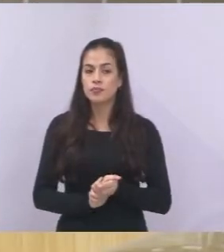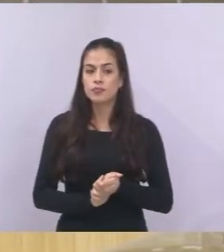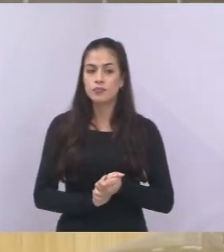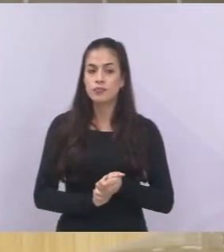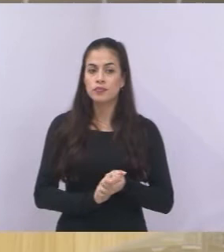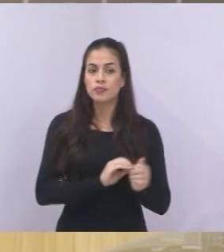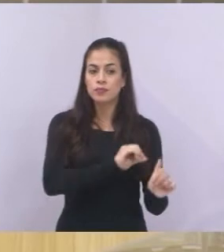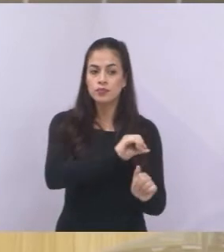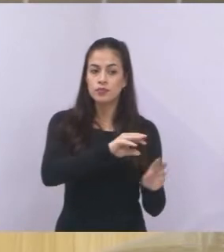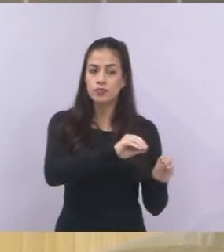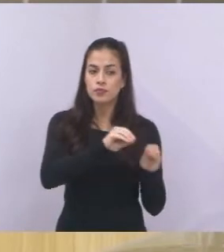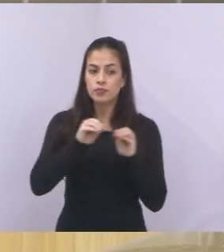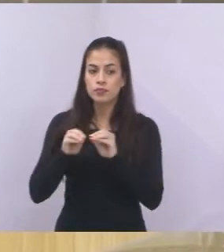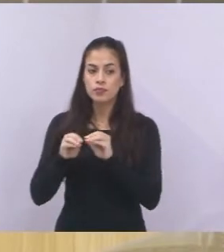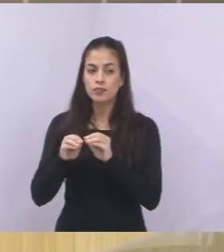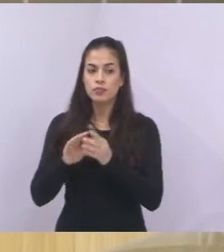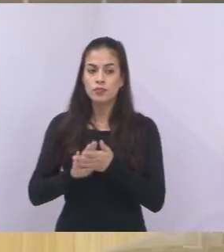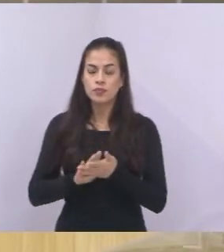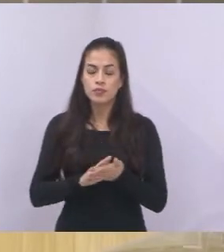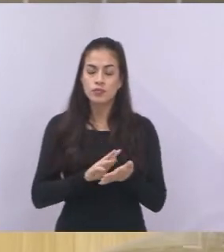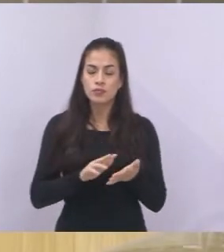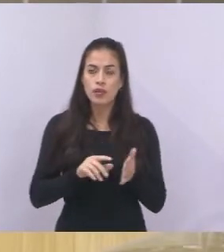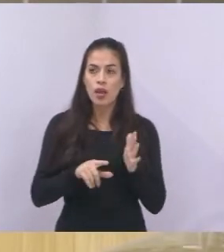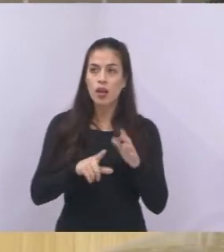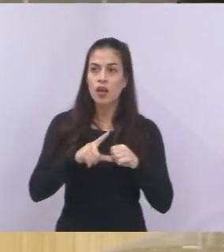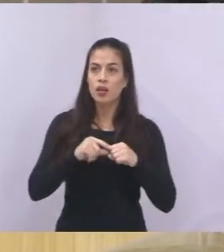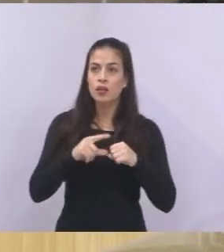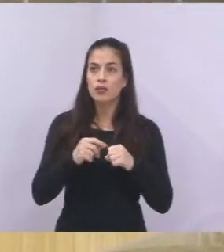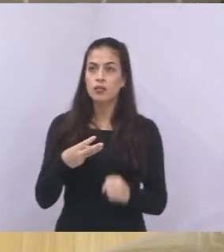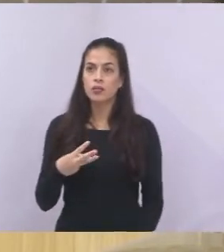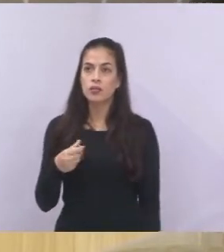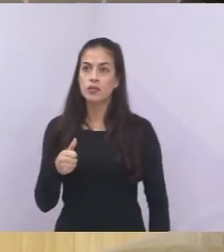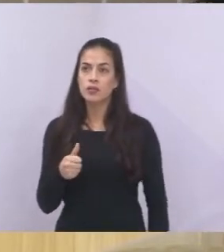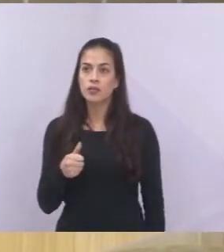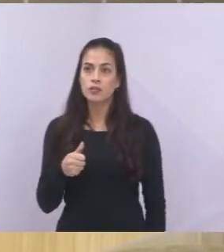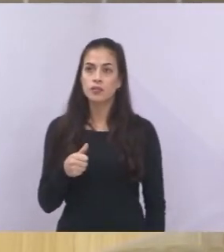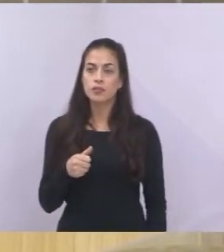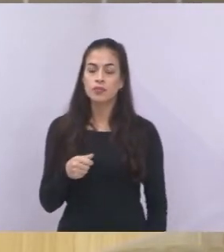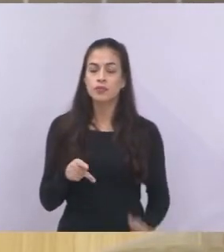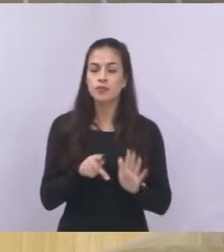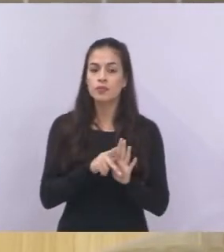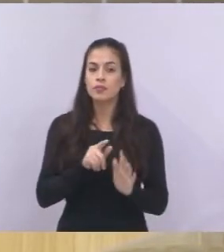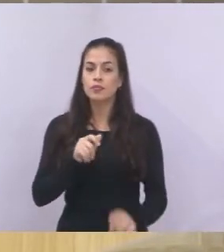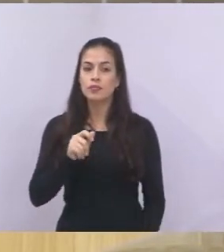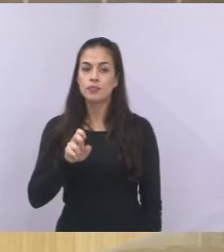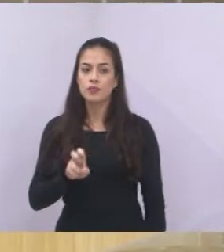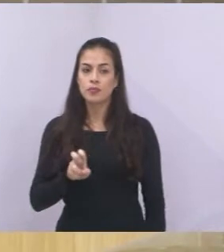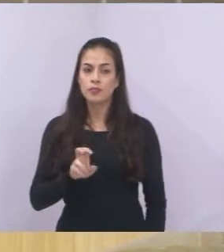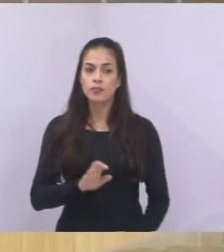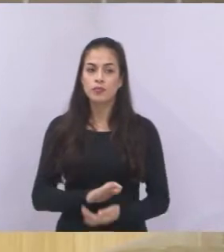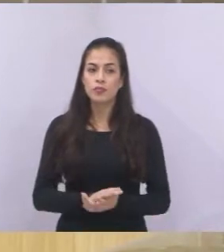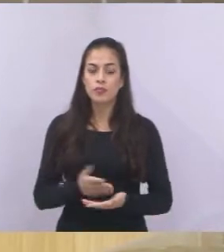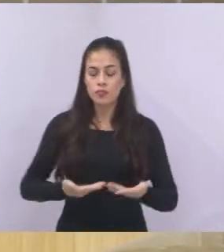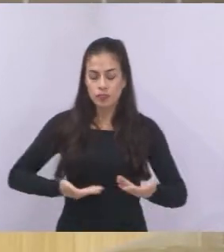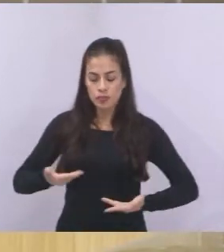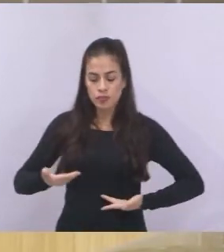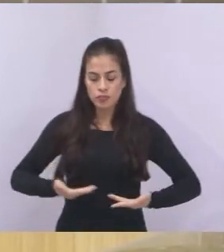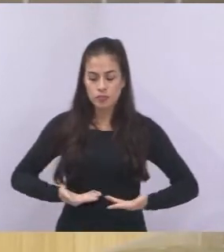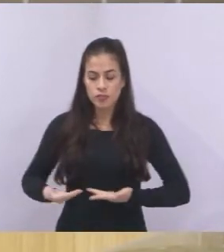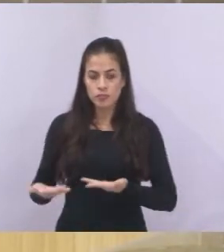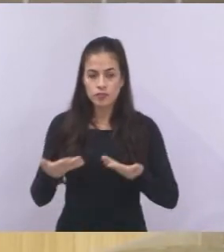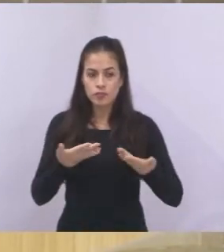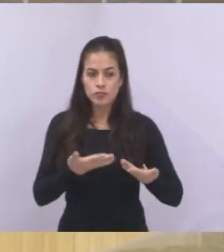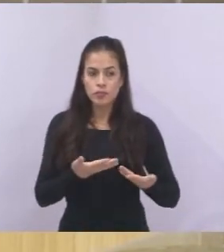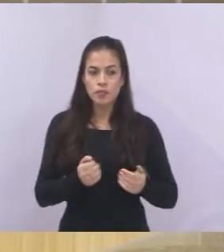redação. Artigo 31, parágrafo 5º. O servidor que trata do artigo 30 poderá requerer o abono